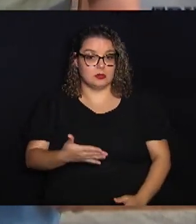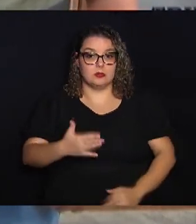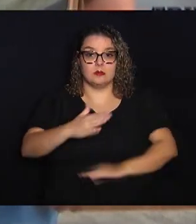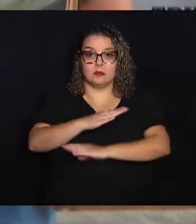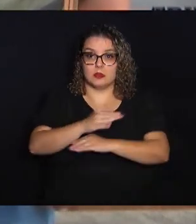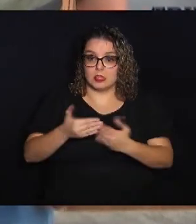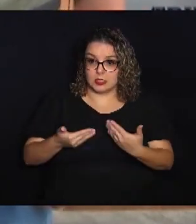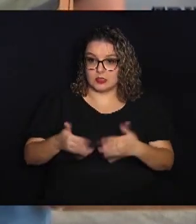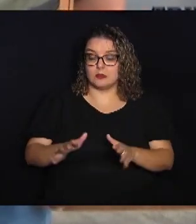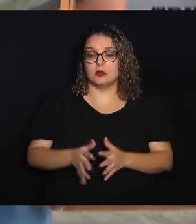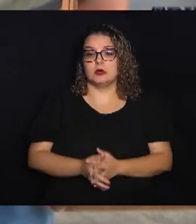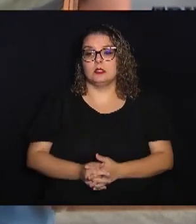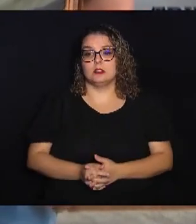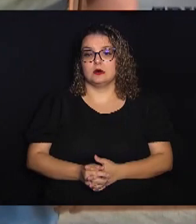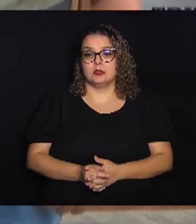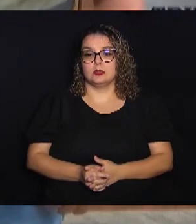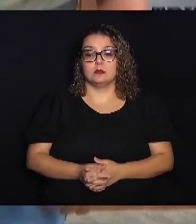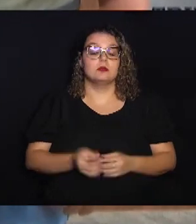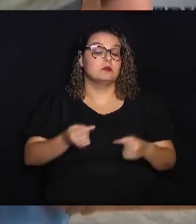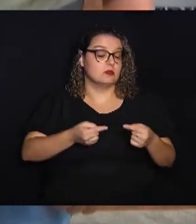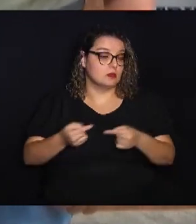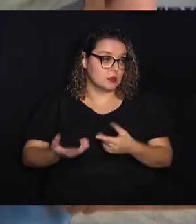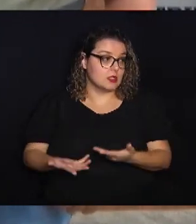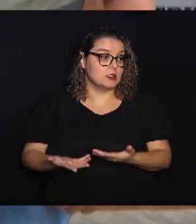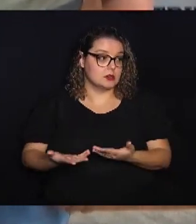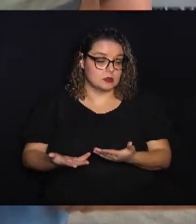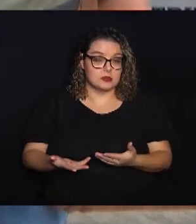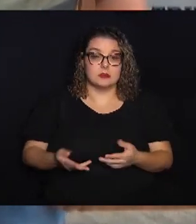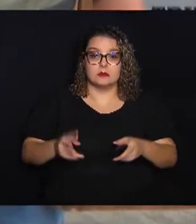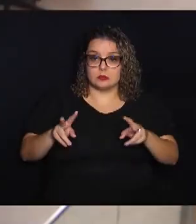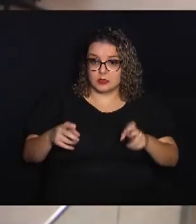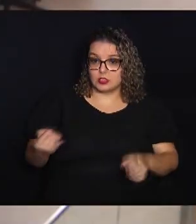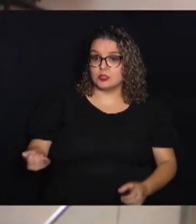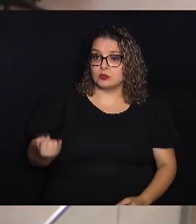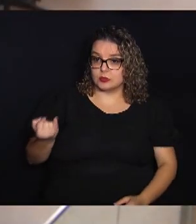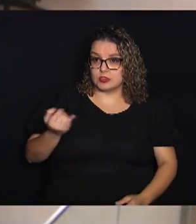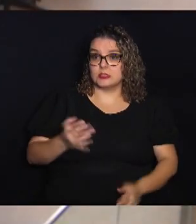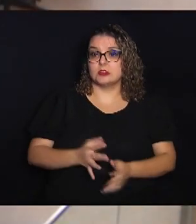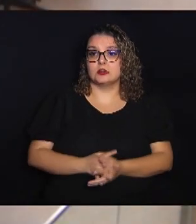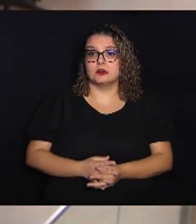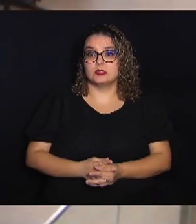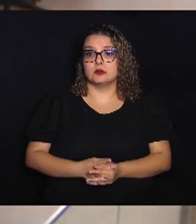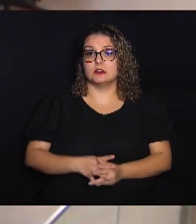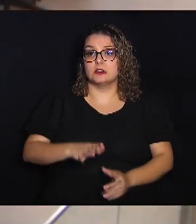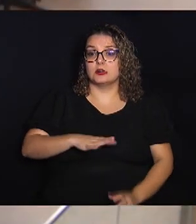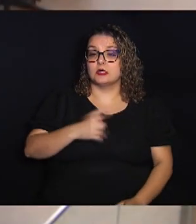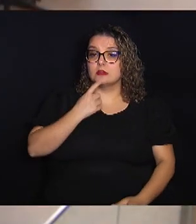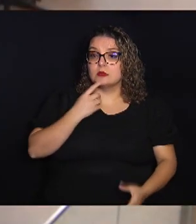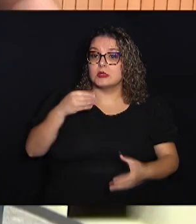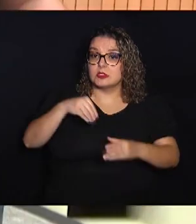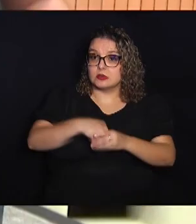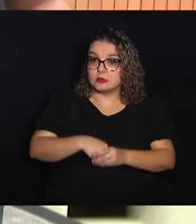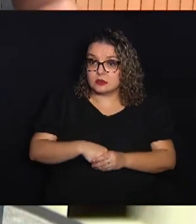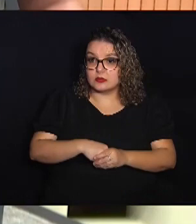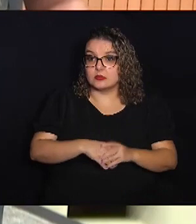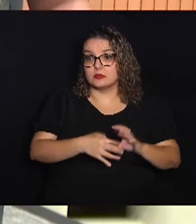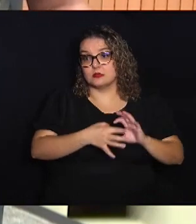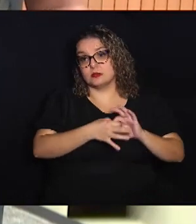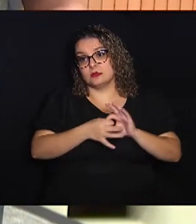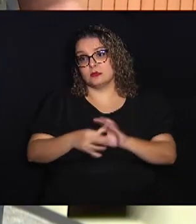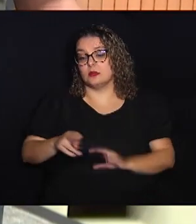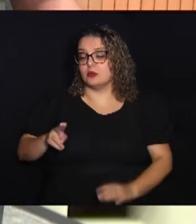Municipal para debater um tema assim tão importante. Campinas ela tem que ser inserida nesse contexto